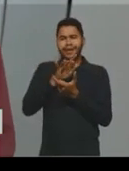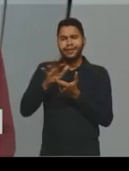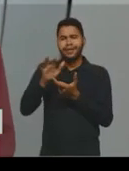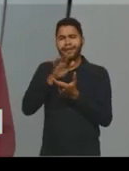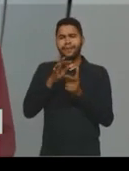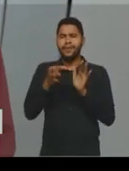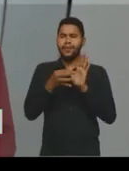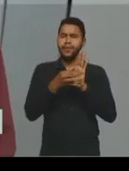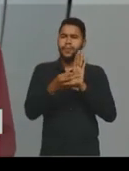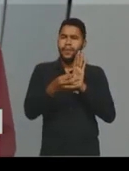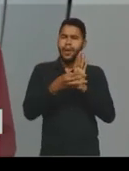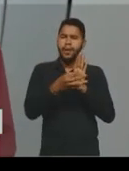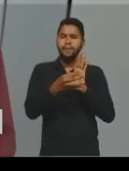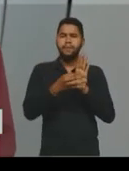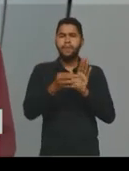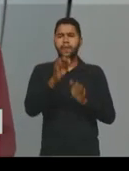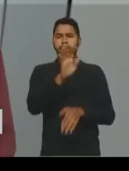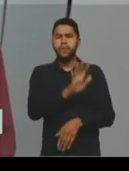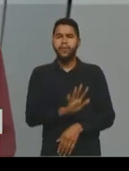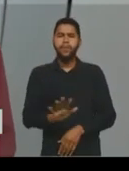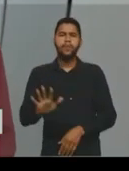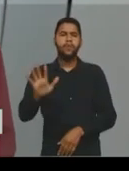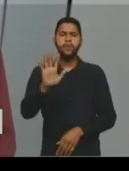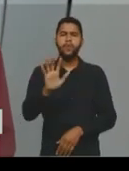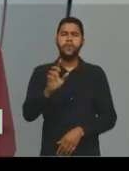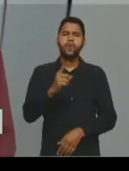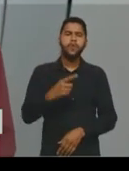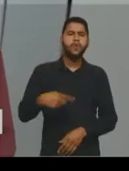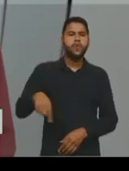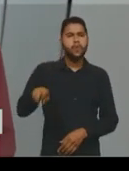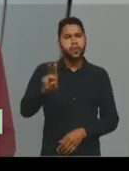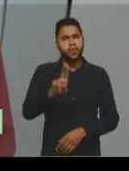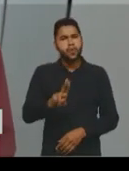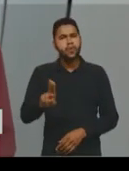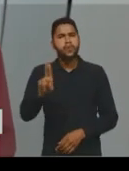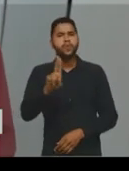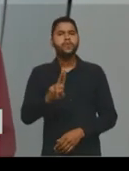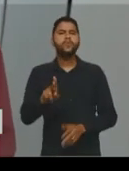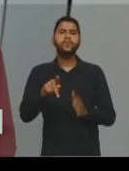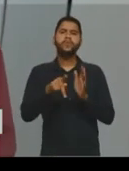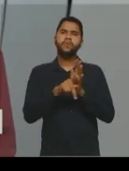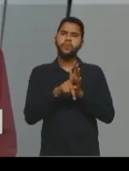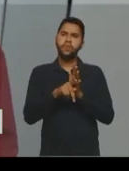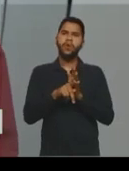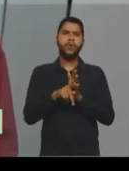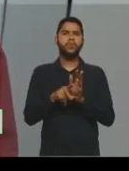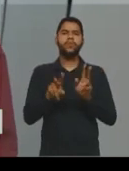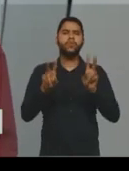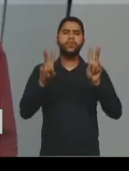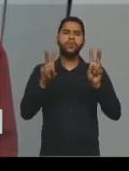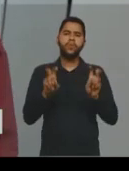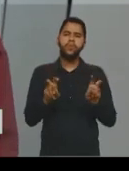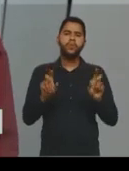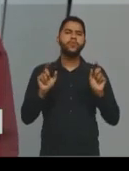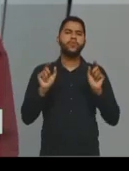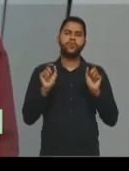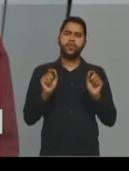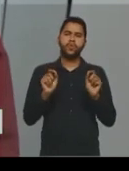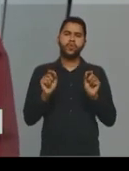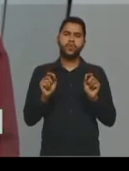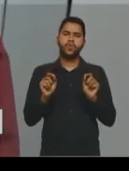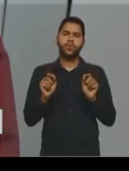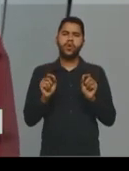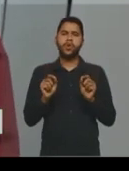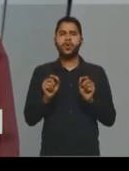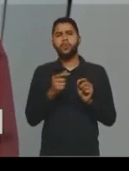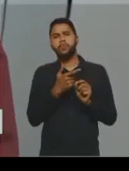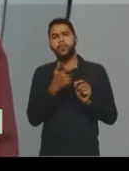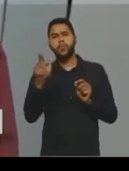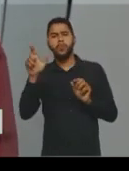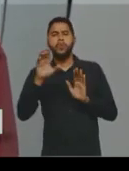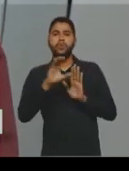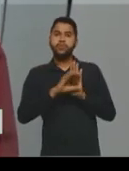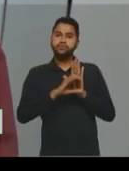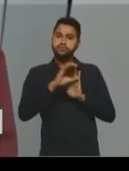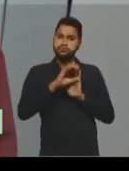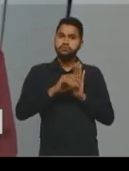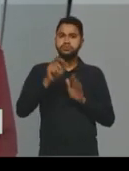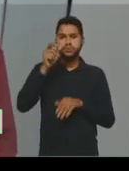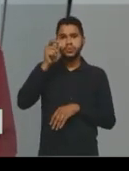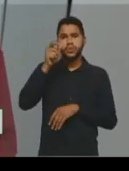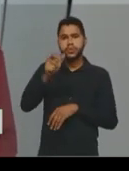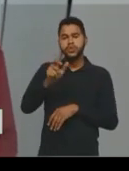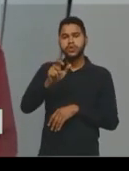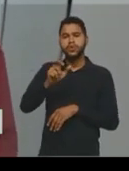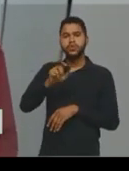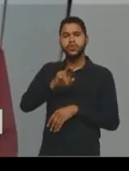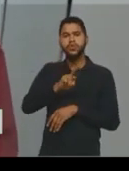de letramento no geral, a gente vai usar os temas transversais, que são chamados por outros currículos, que eu acho até interessante o